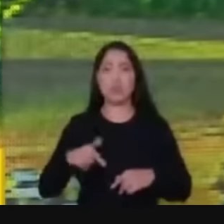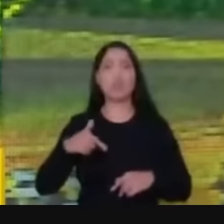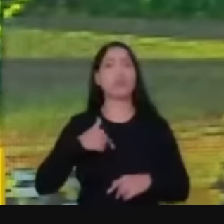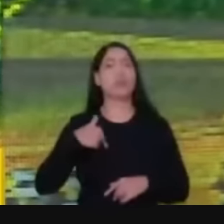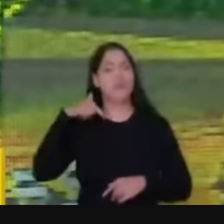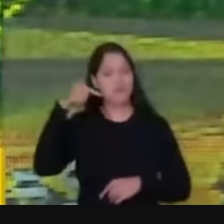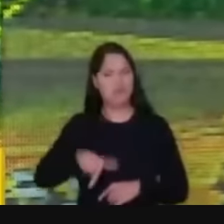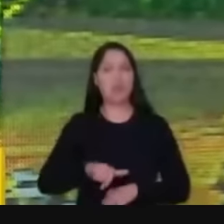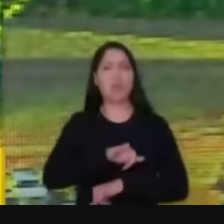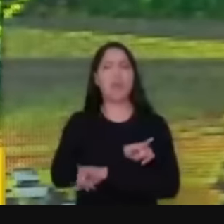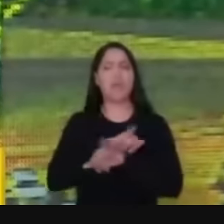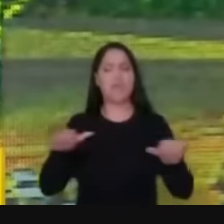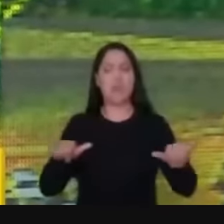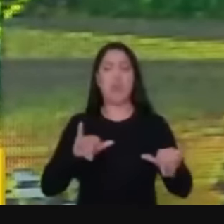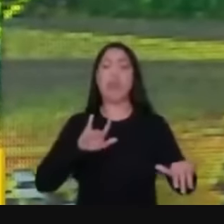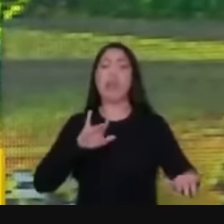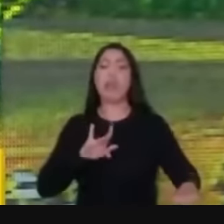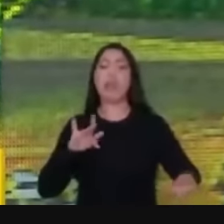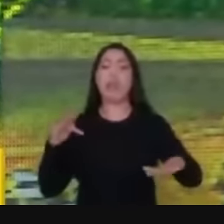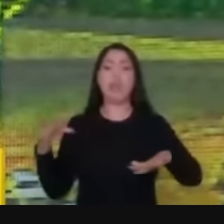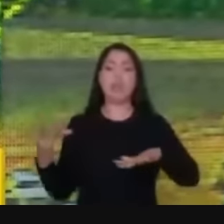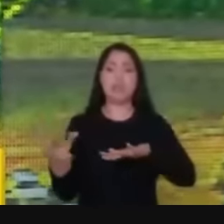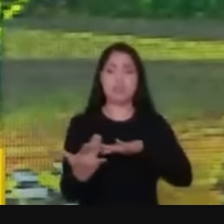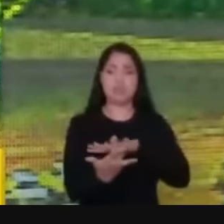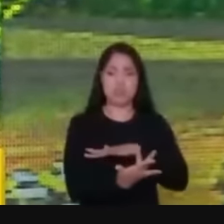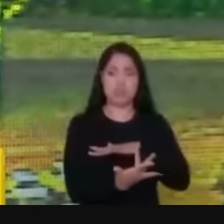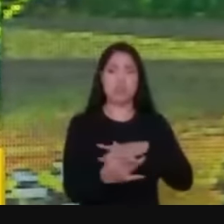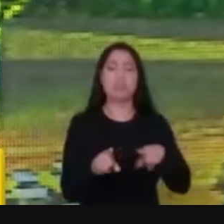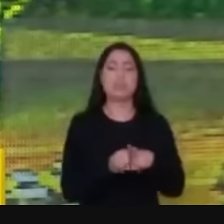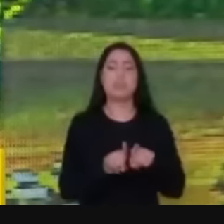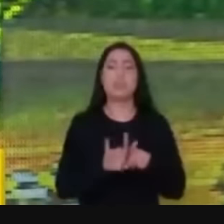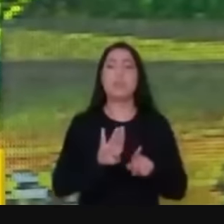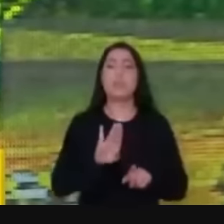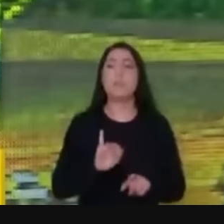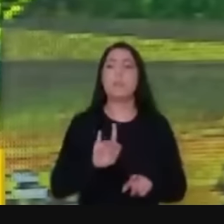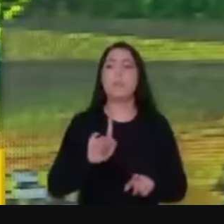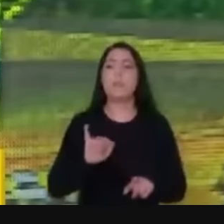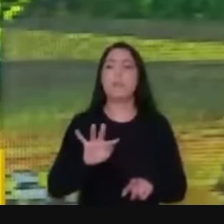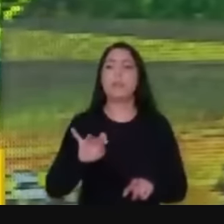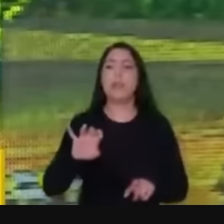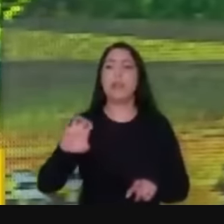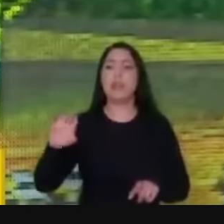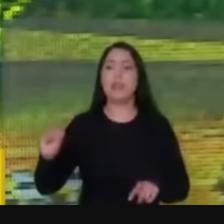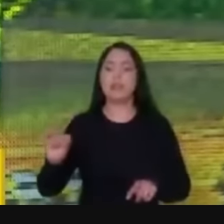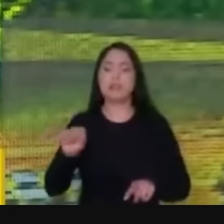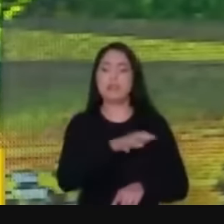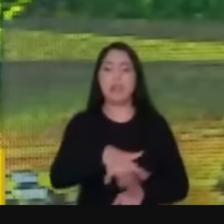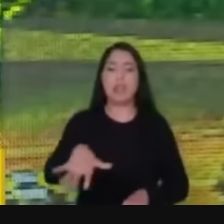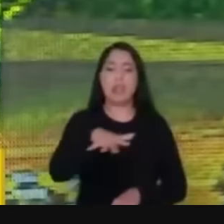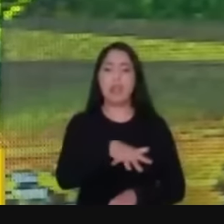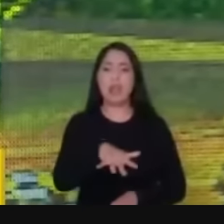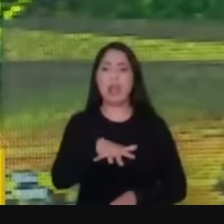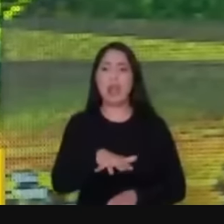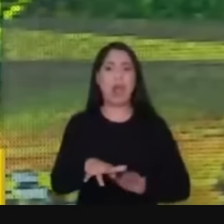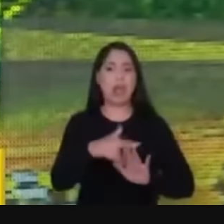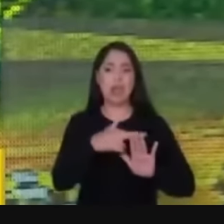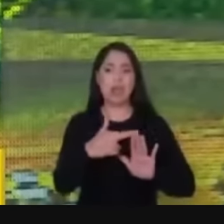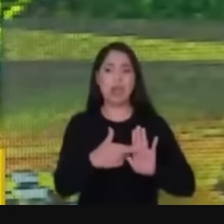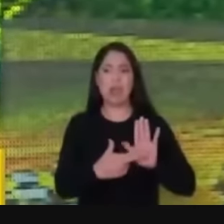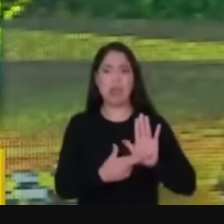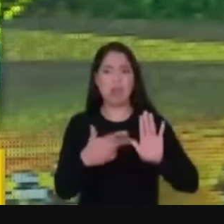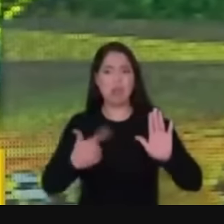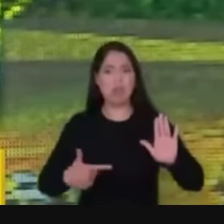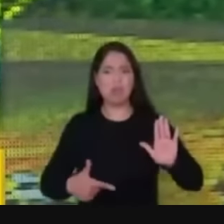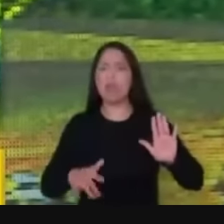repito, as redes sociais, as big techs, a internet como terra de ninguém. O que vale para o